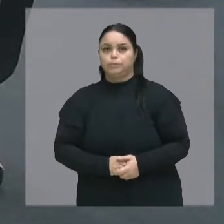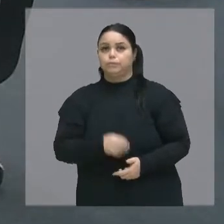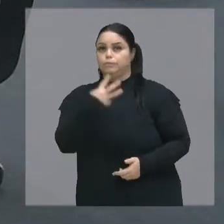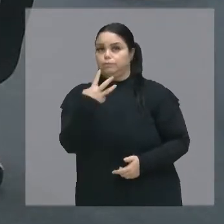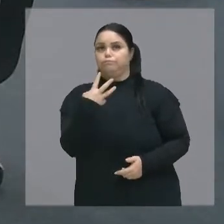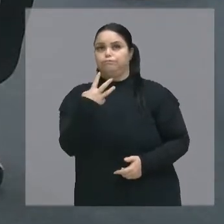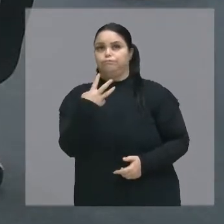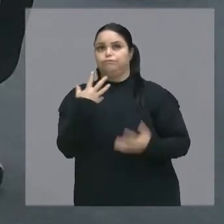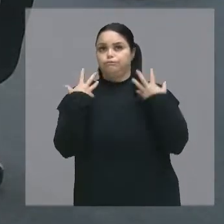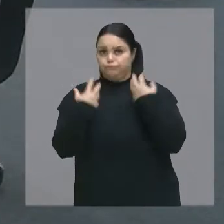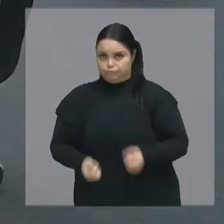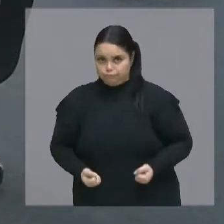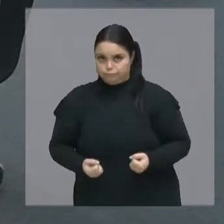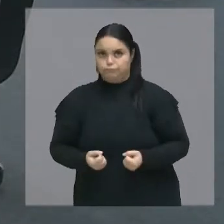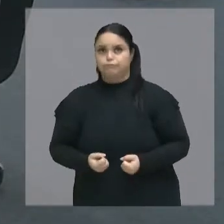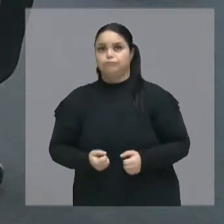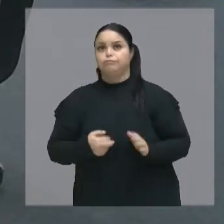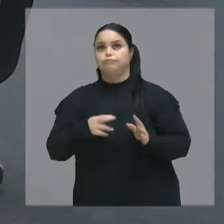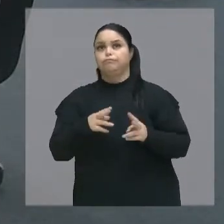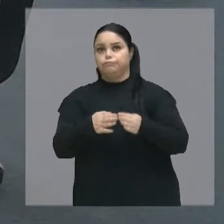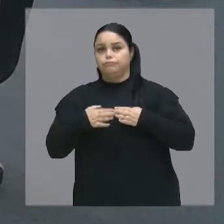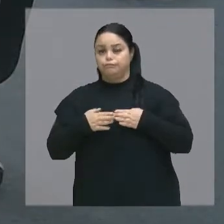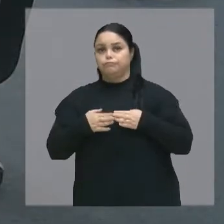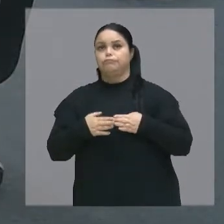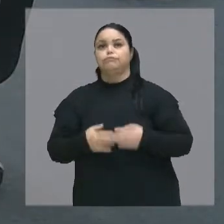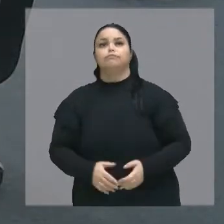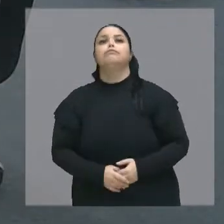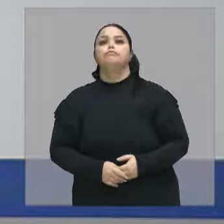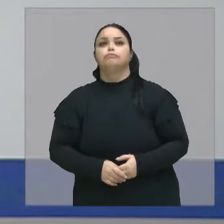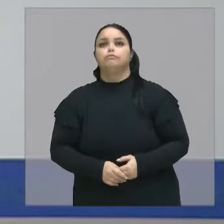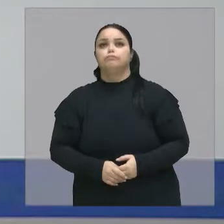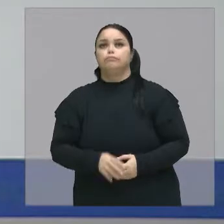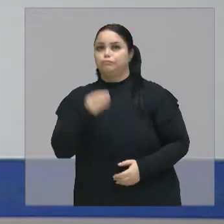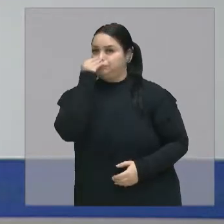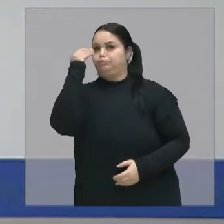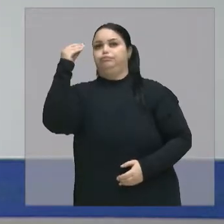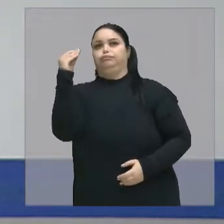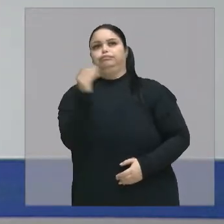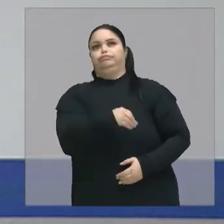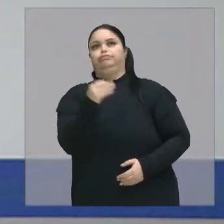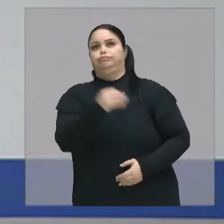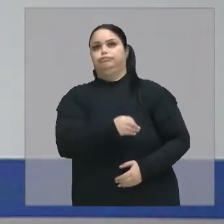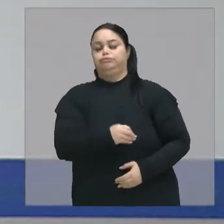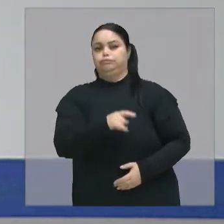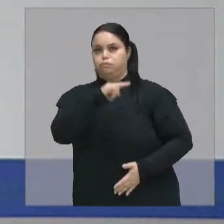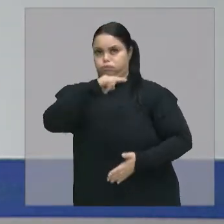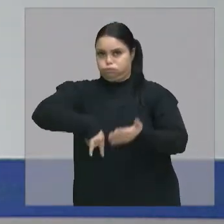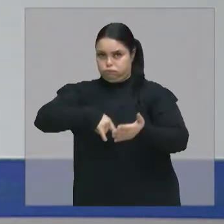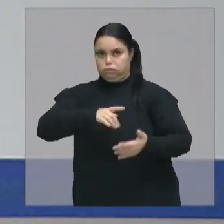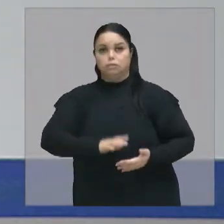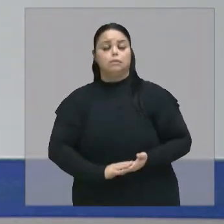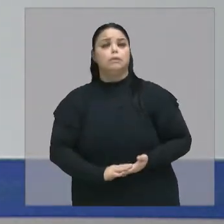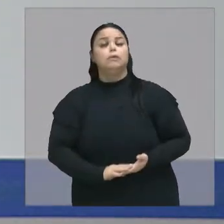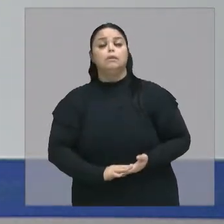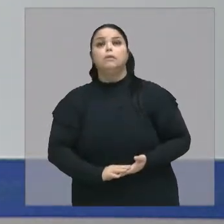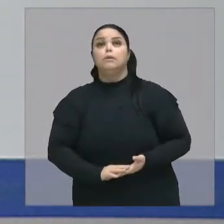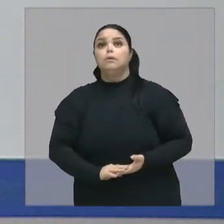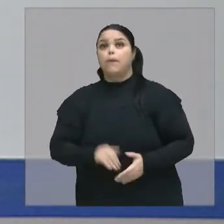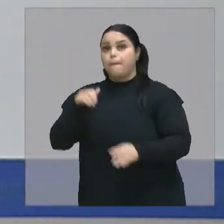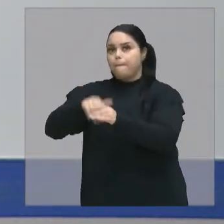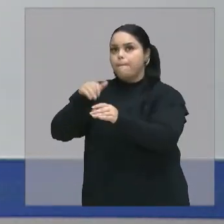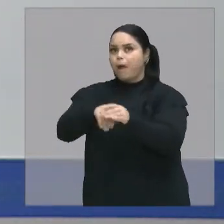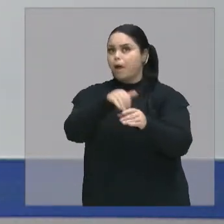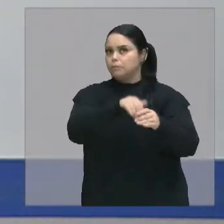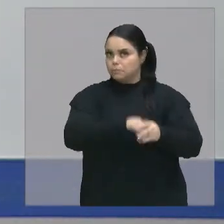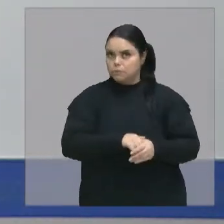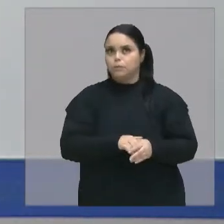3 votos favoráveis ao requerimento, senhor presidente. Portanto, está rejeitado os documentos. Em votação,